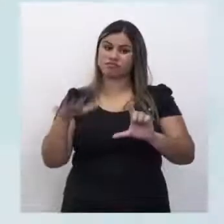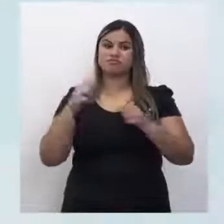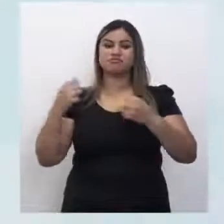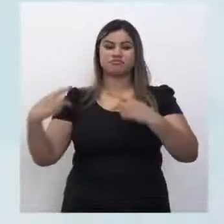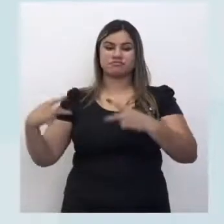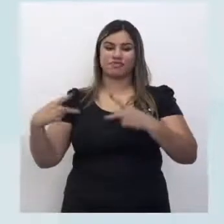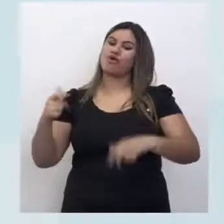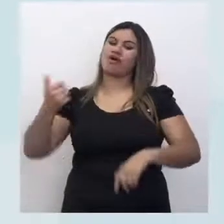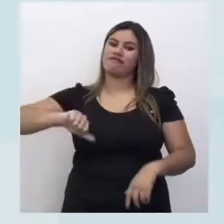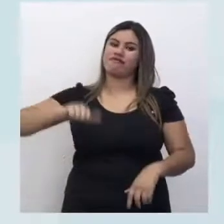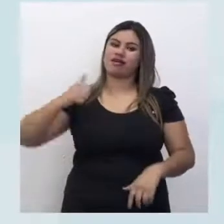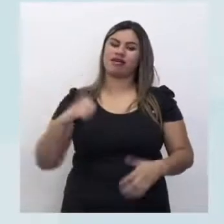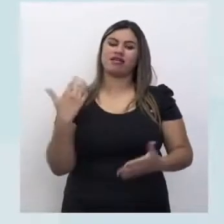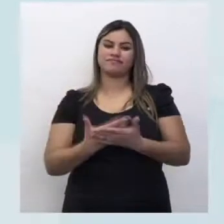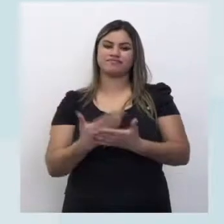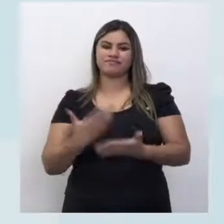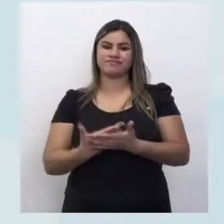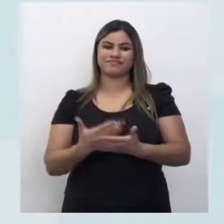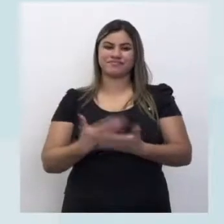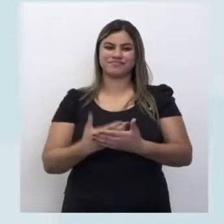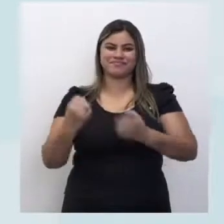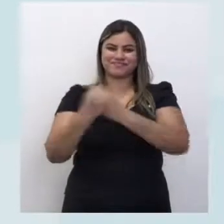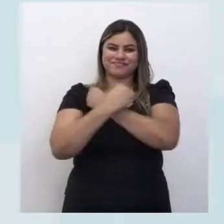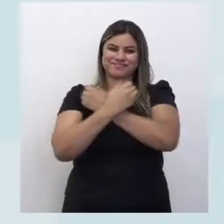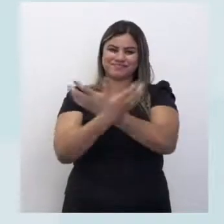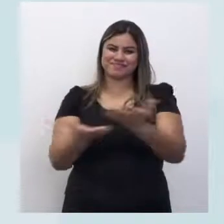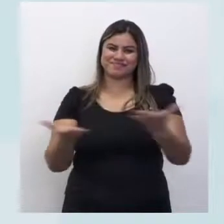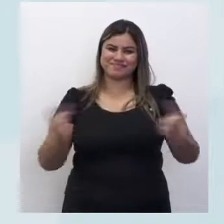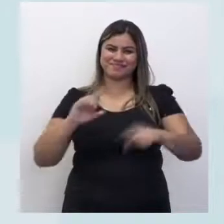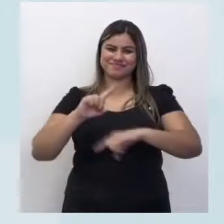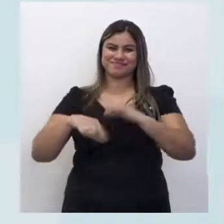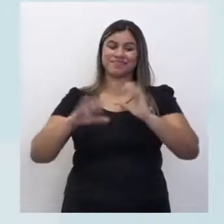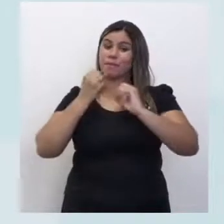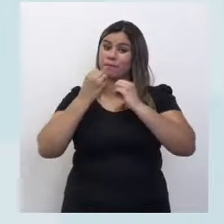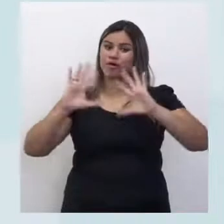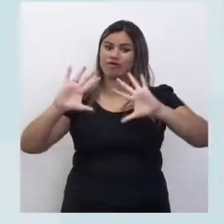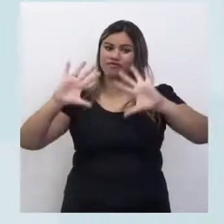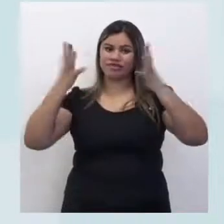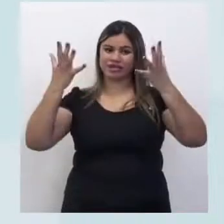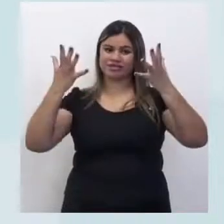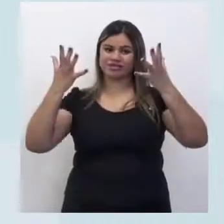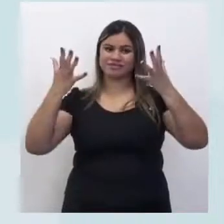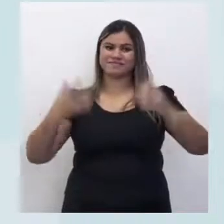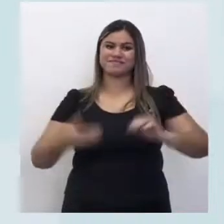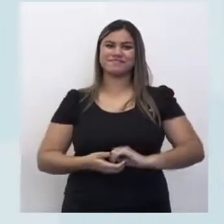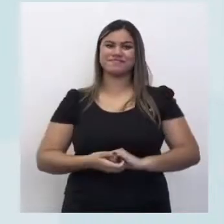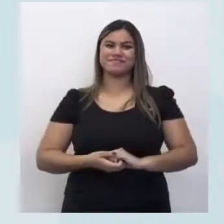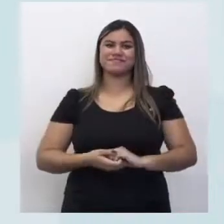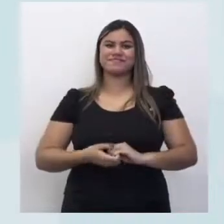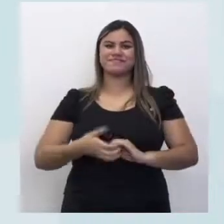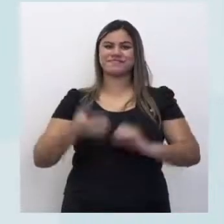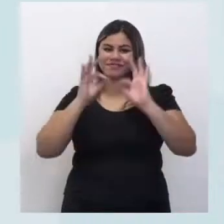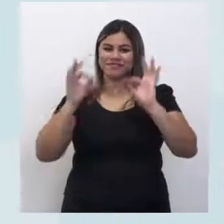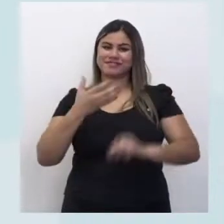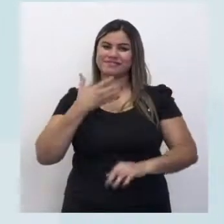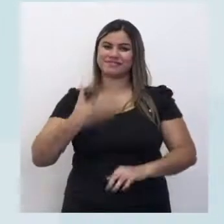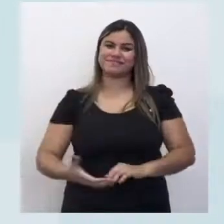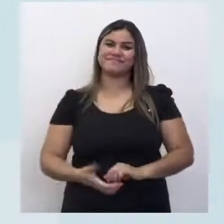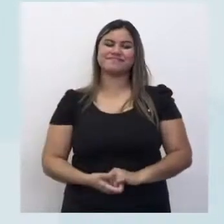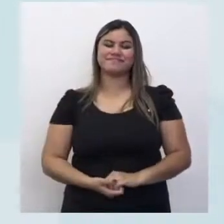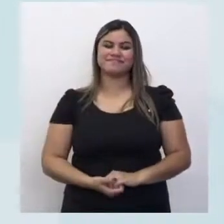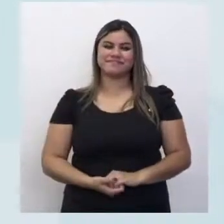Então, imprimam essa tela. Um forte abraço a todos e boas festas a todos. Feliz Natal, gente!